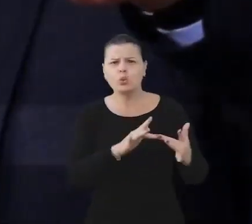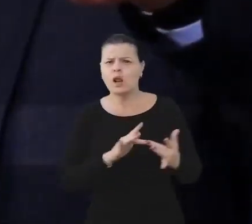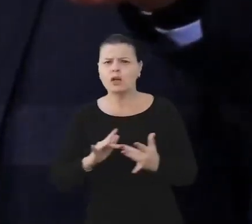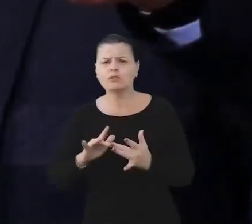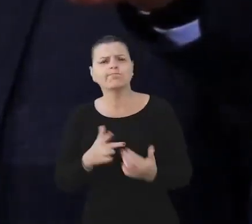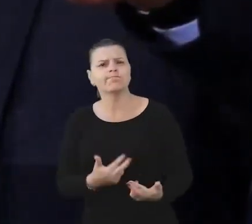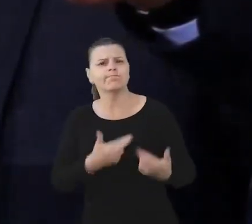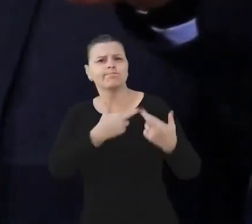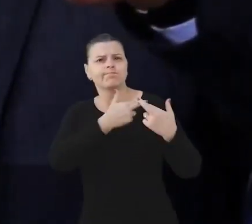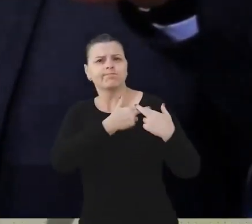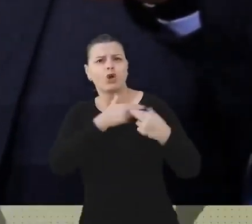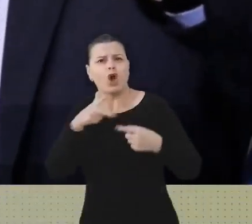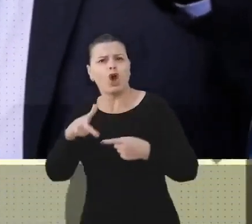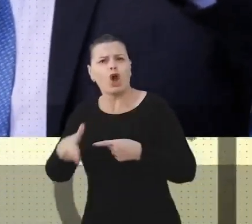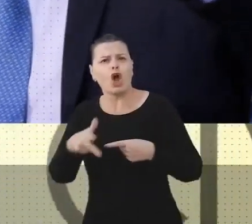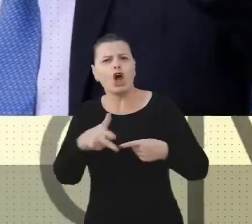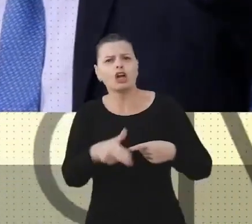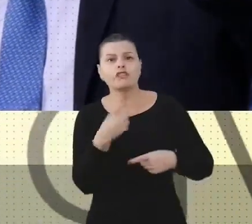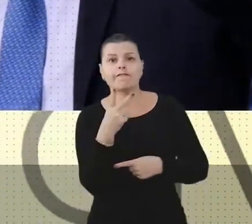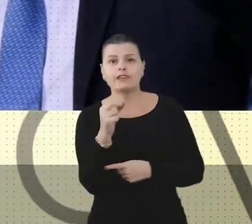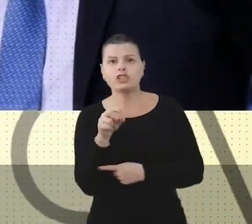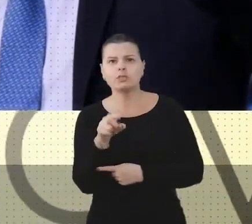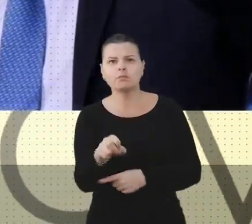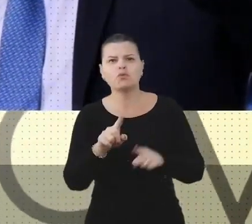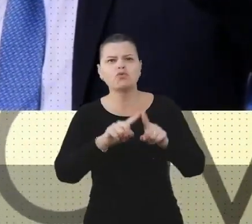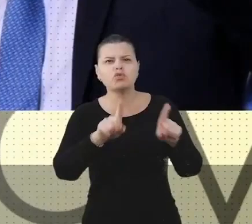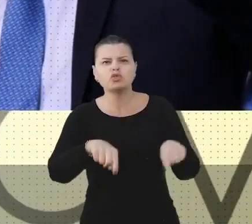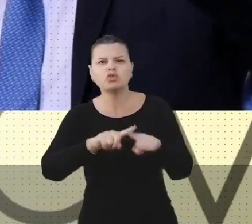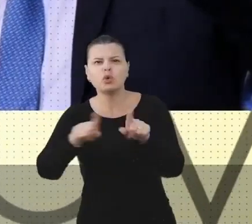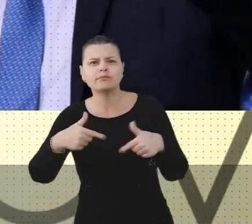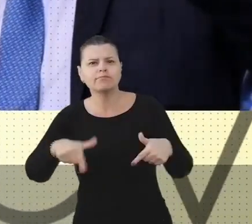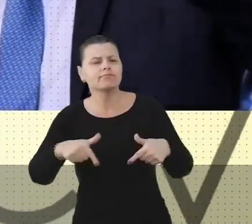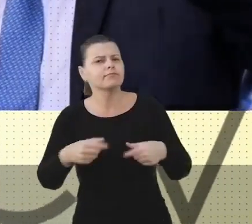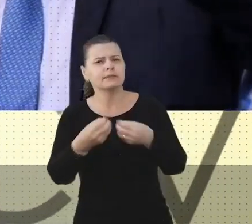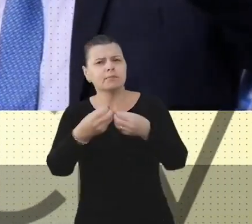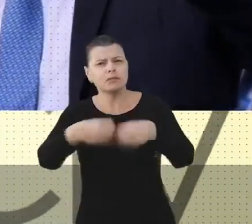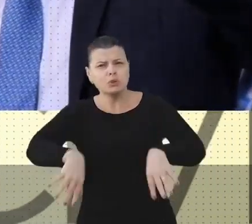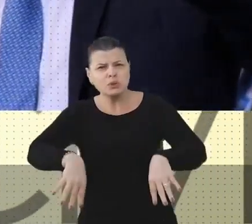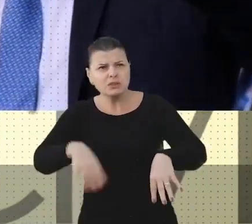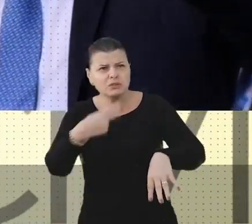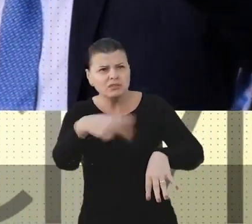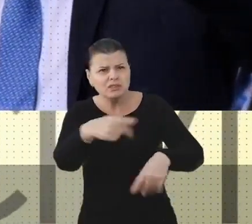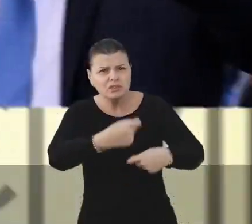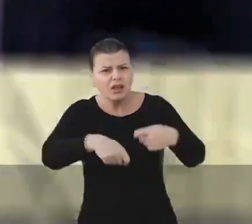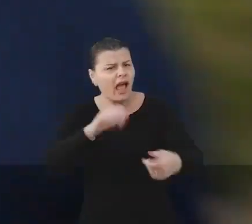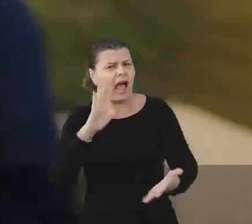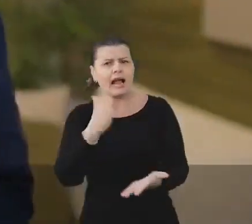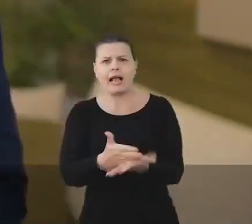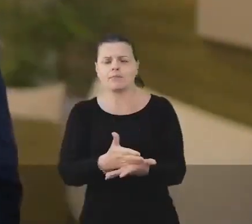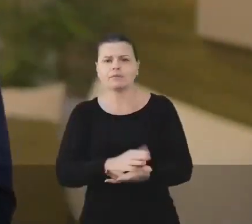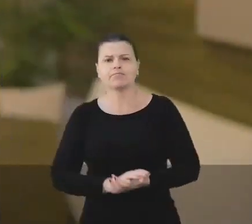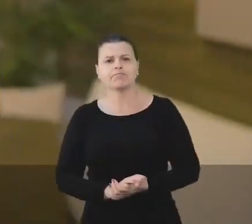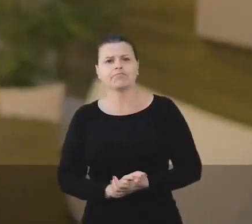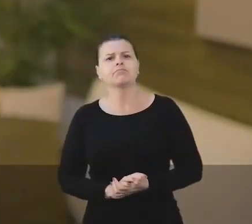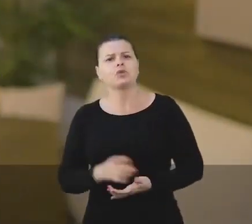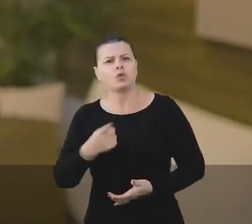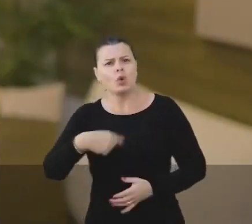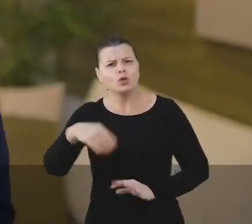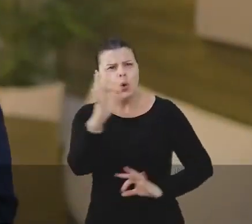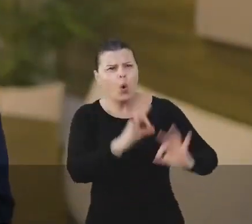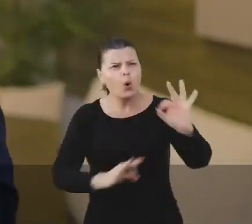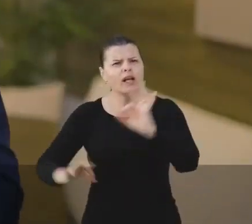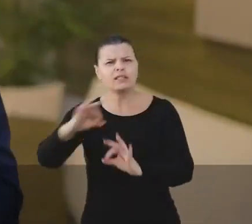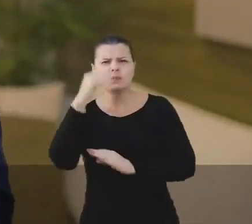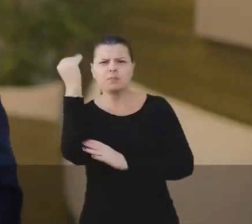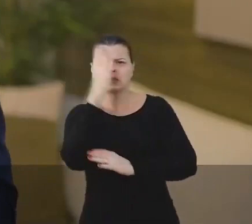governo, ele foi responsável pelo corte de 20 mil cargos, acabando com o desperdício da administração. Colocamos o Brasil alinhado